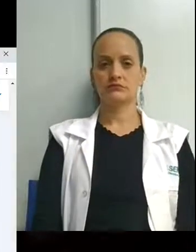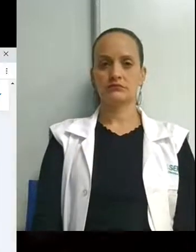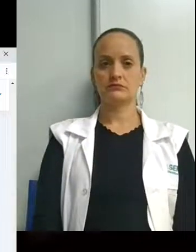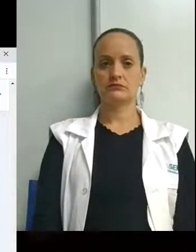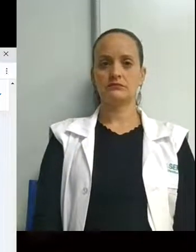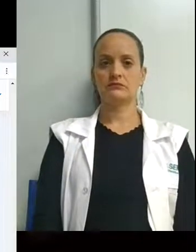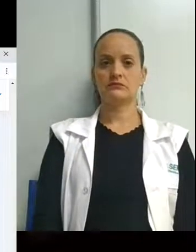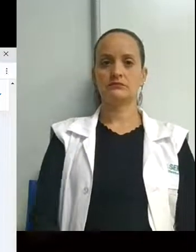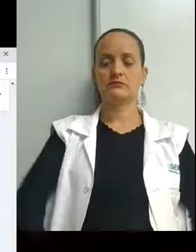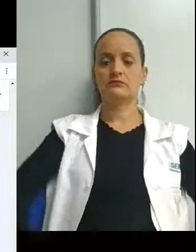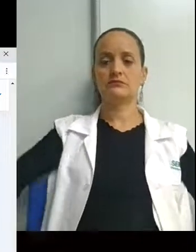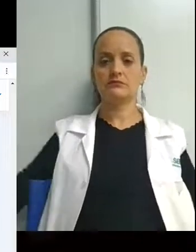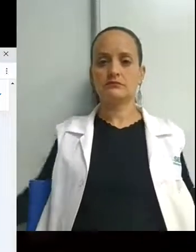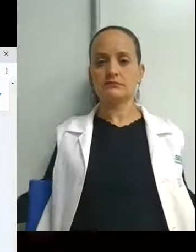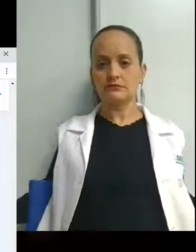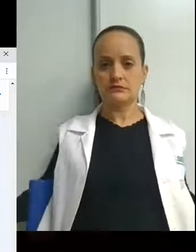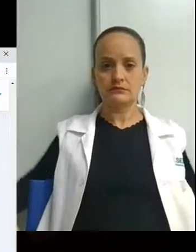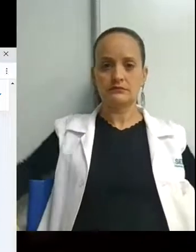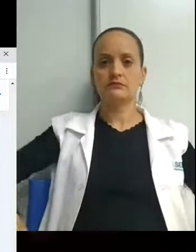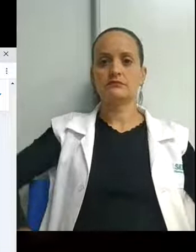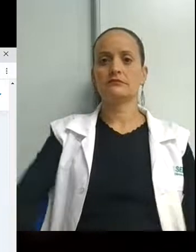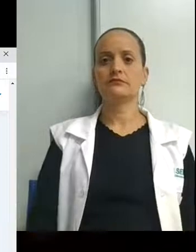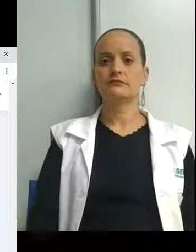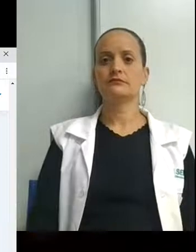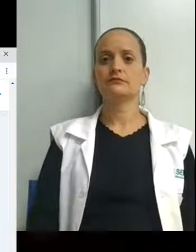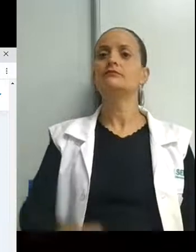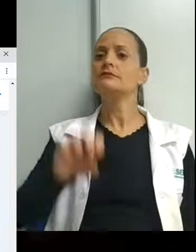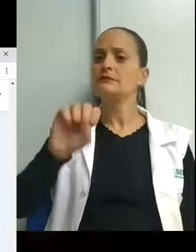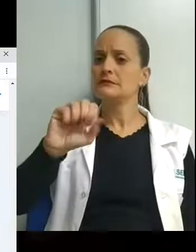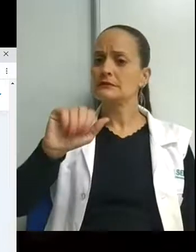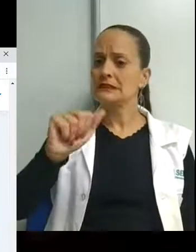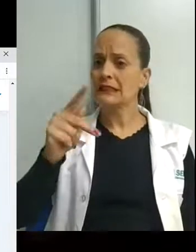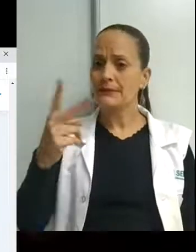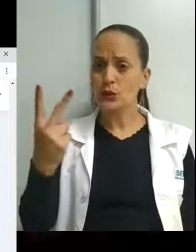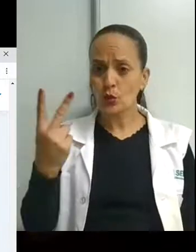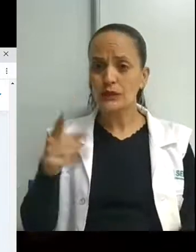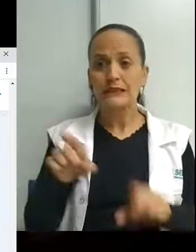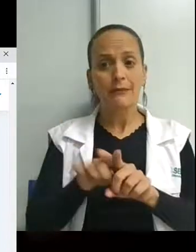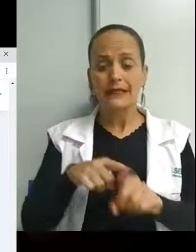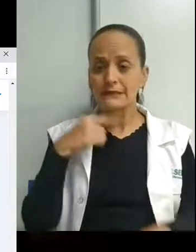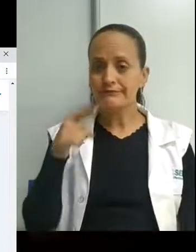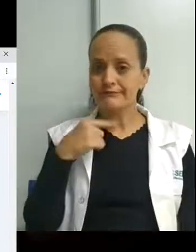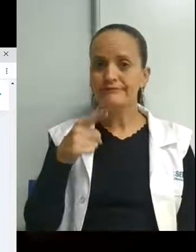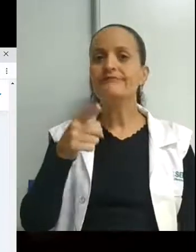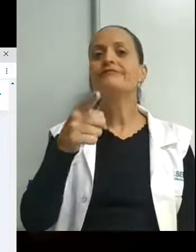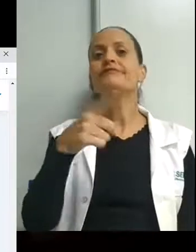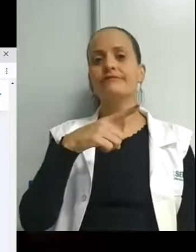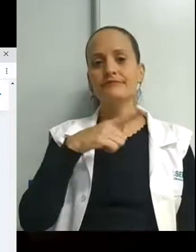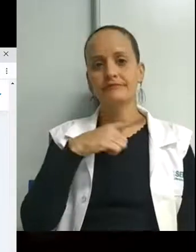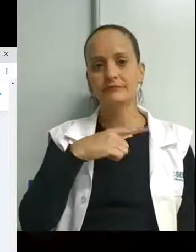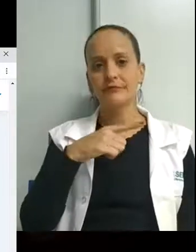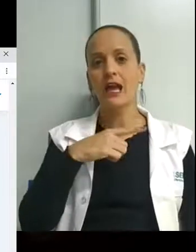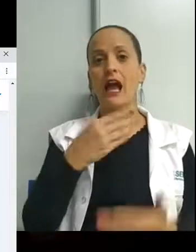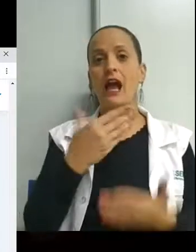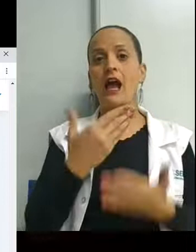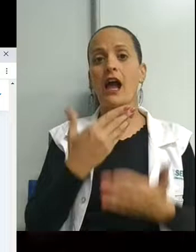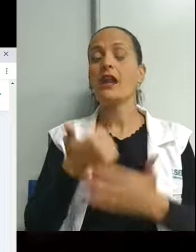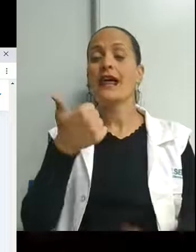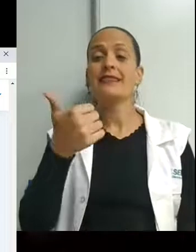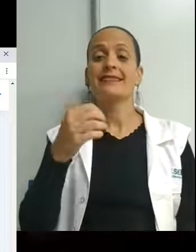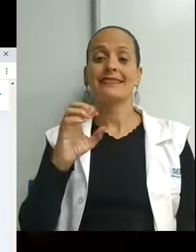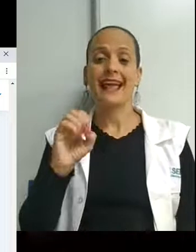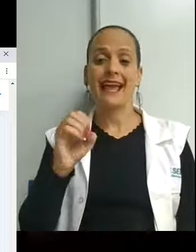Então, e a SAP 2, professor? Também não consegui nem começar a fazer a SAP 2. Assiste a web aula 10, né? A